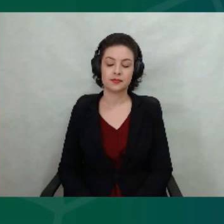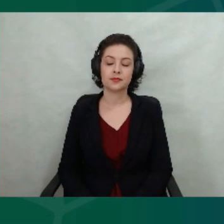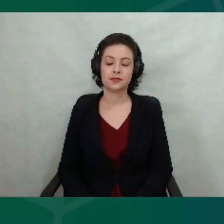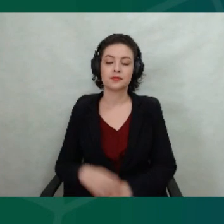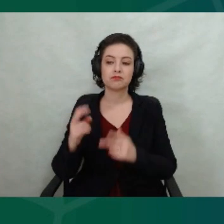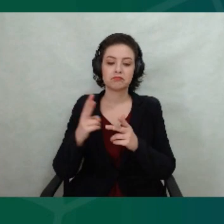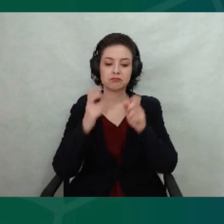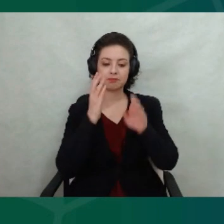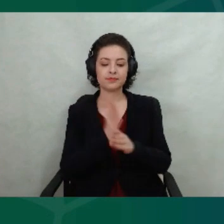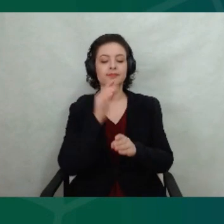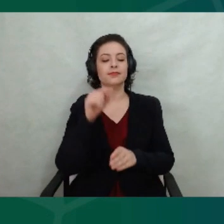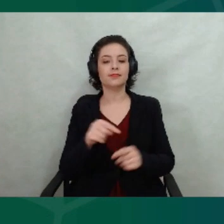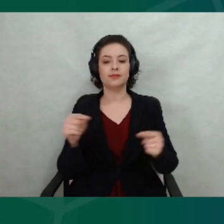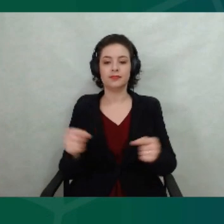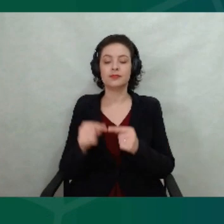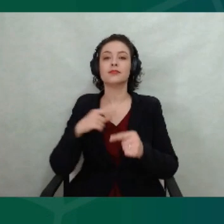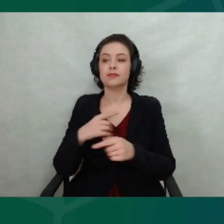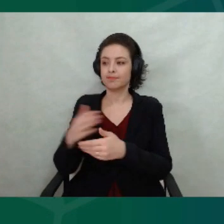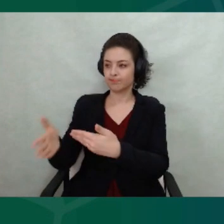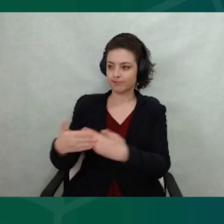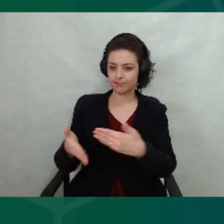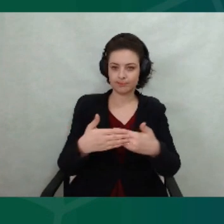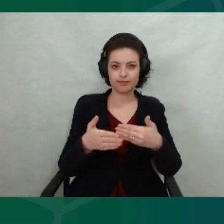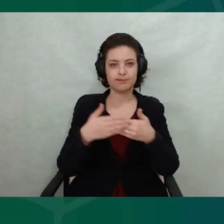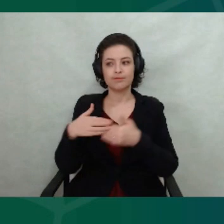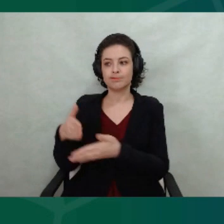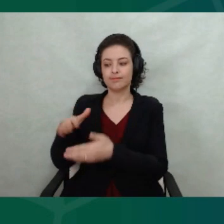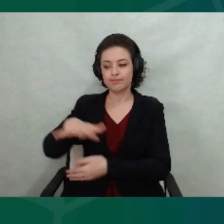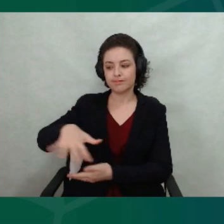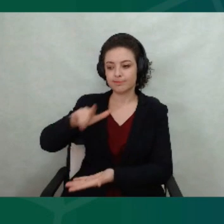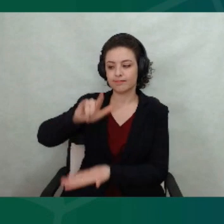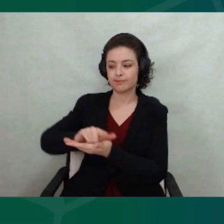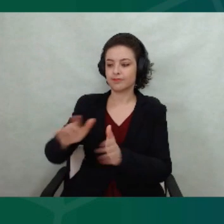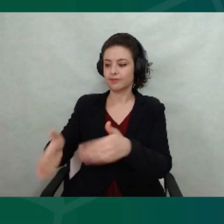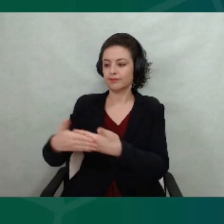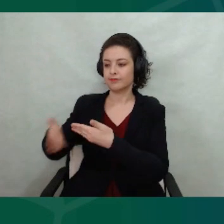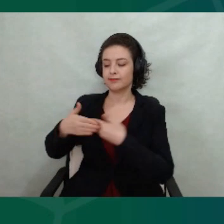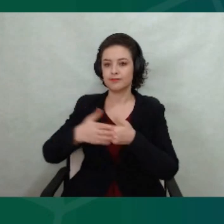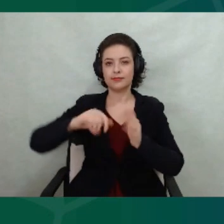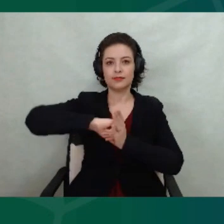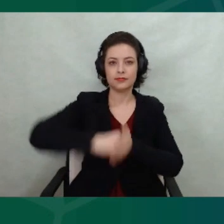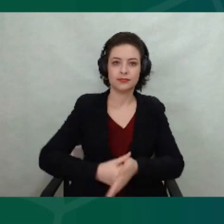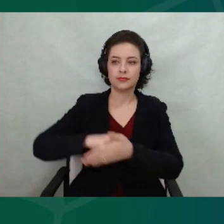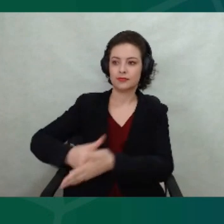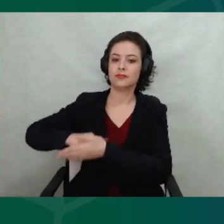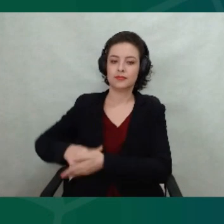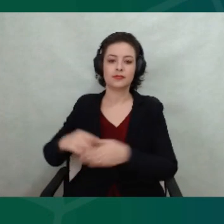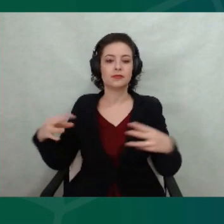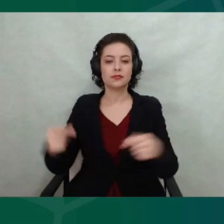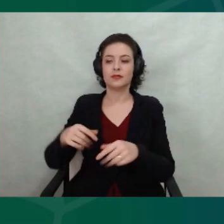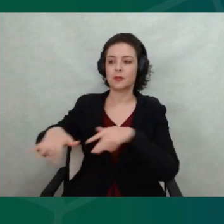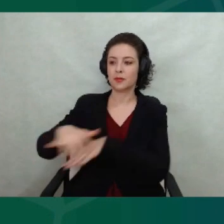medidas restritivas tomadas na região, um bloqueio total de circulação, a doença se